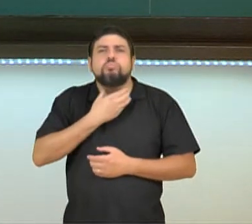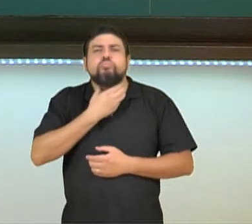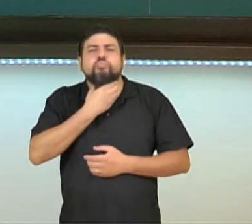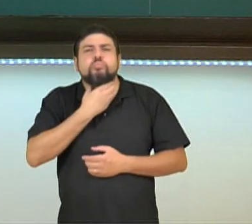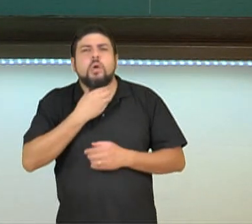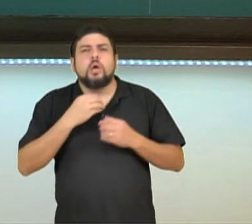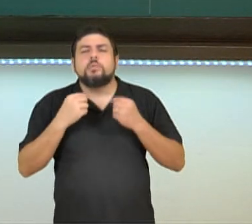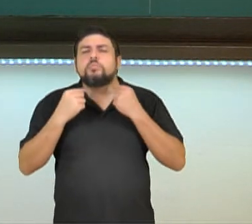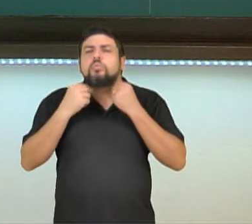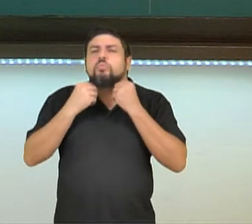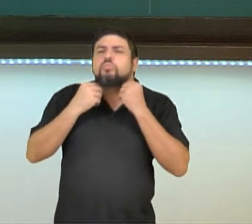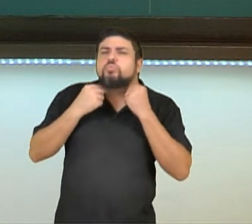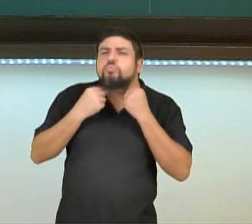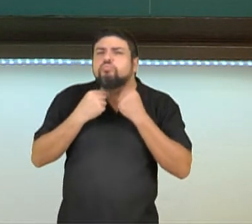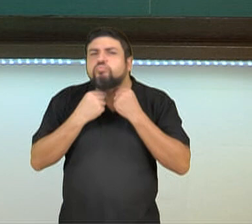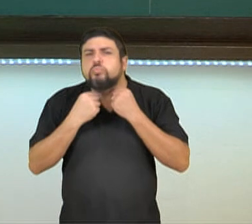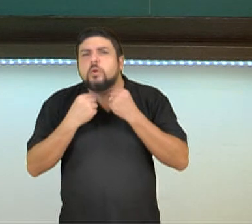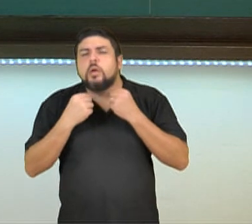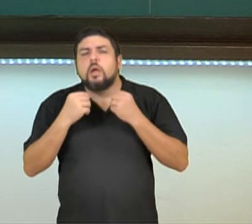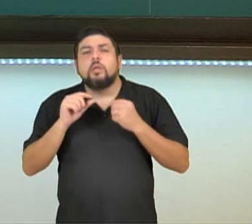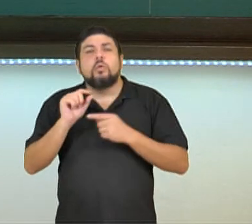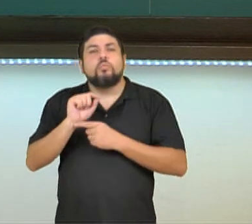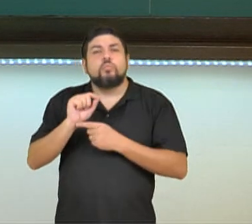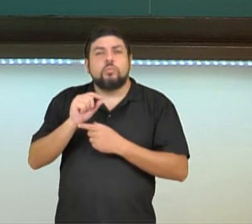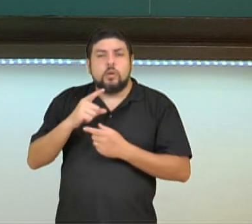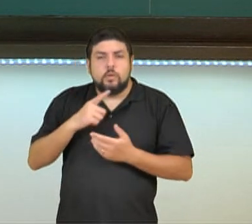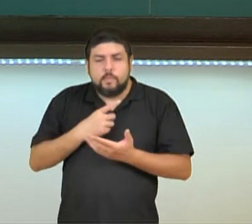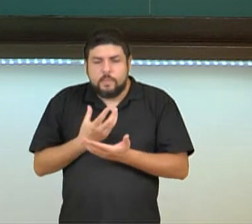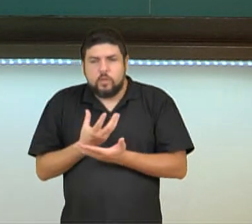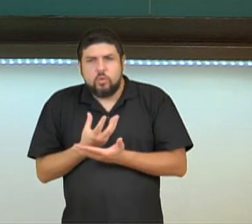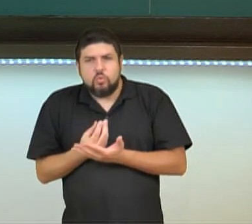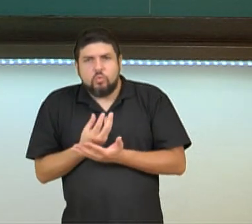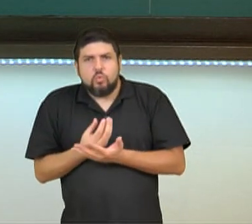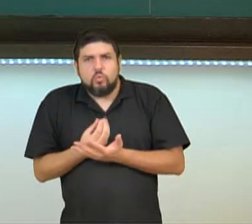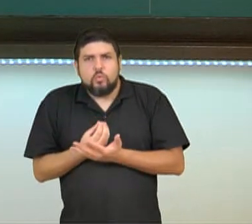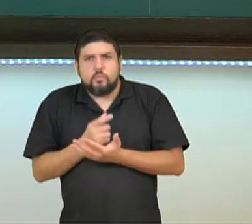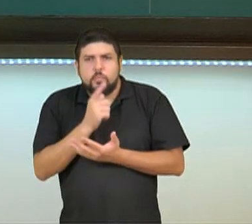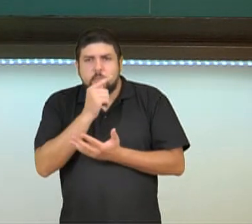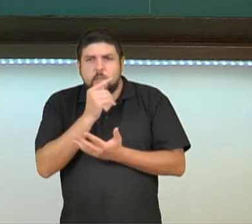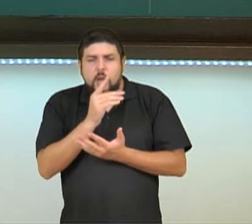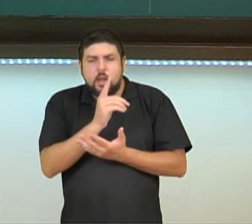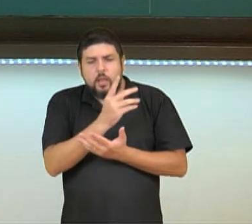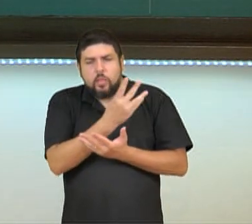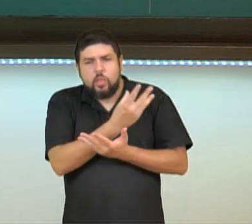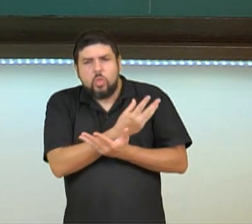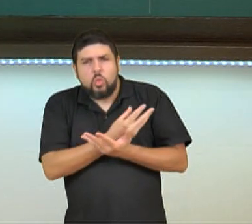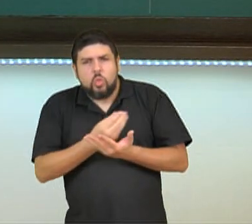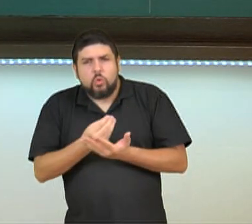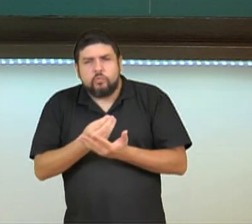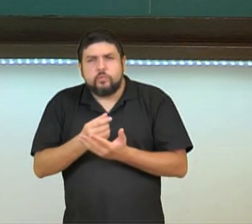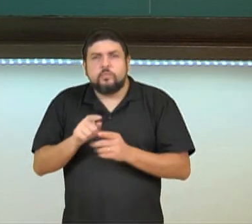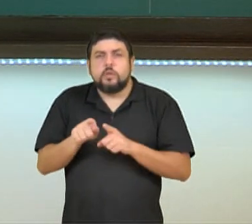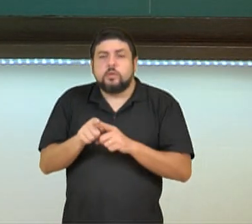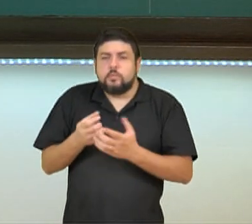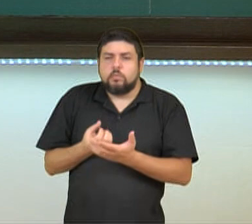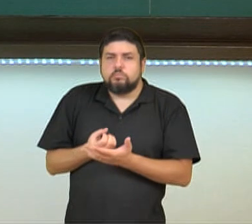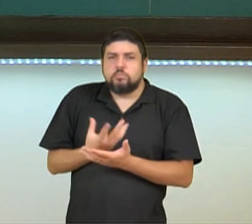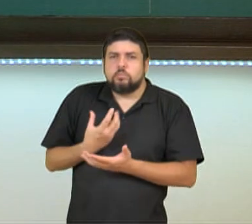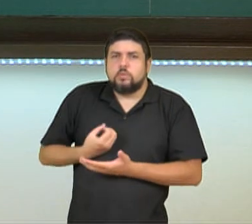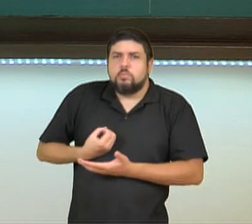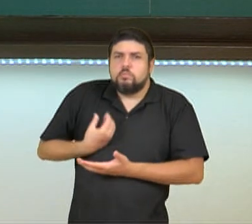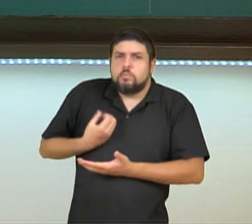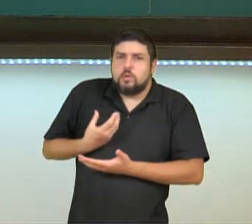axilas e virilha, tá? Onde acontece a filtração da linfa e a produção de glóbulos brancos